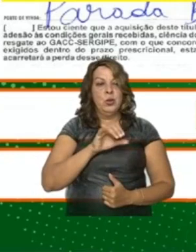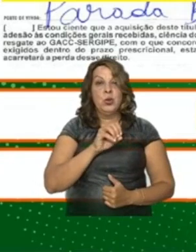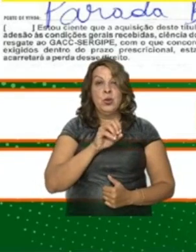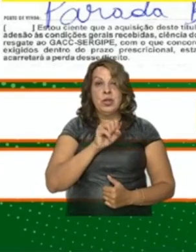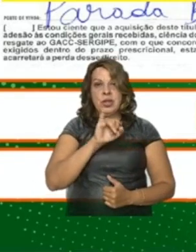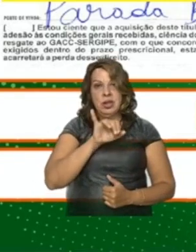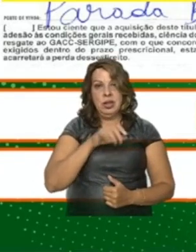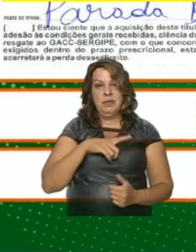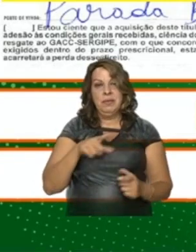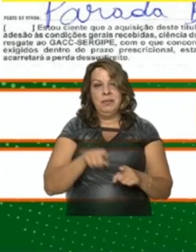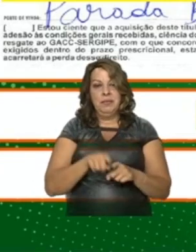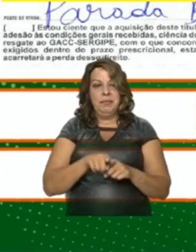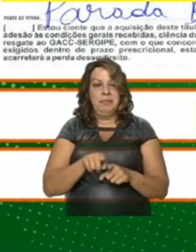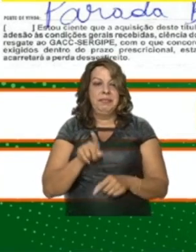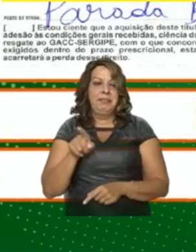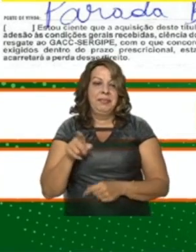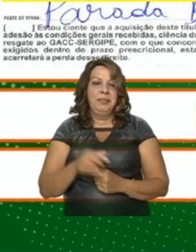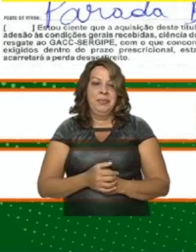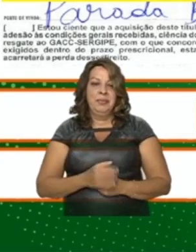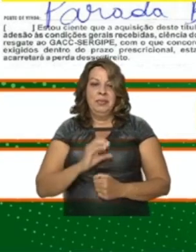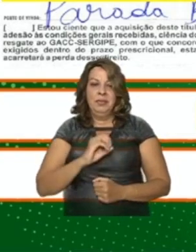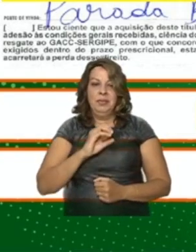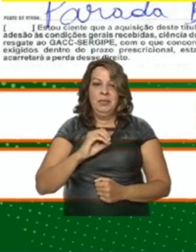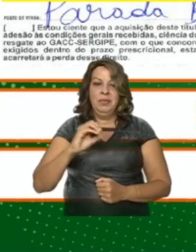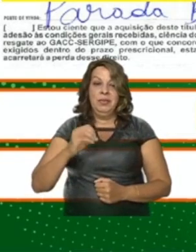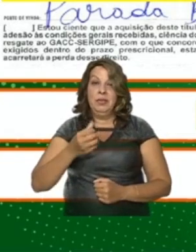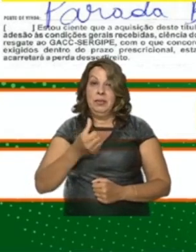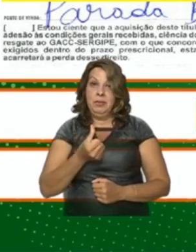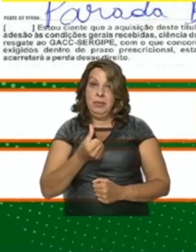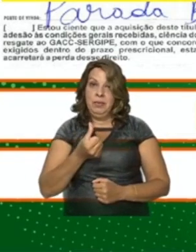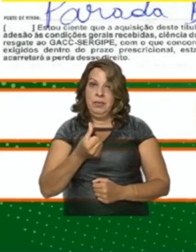levou R$500. E olha esse número aqui,